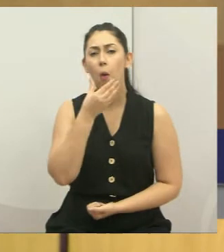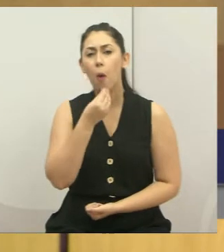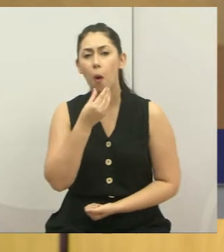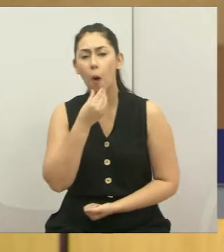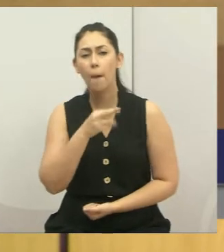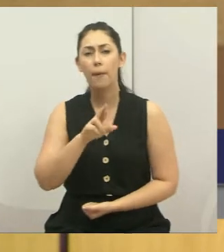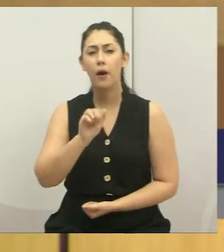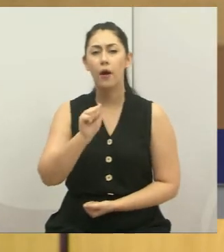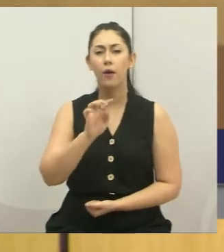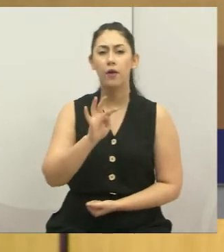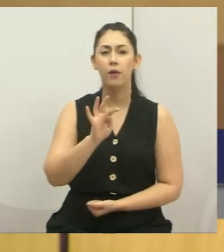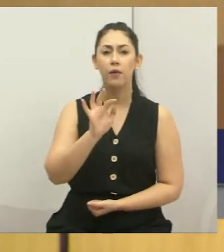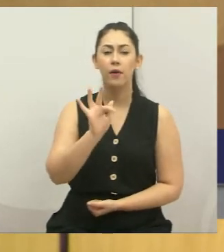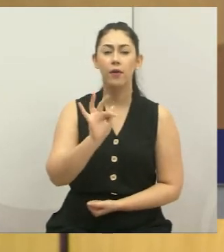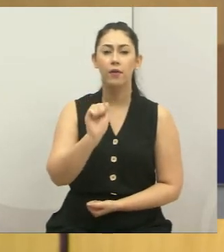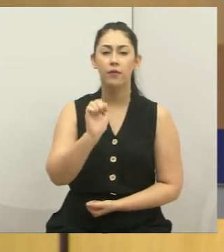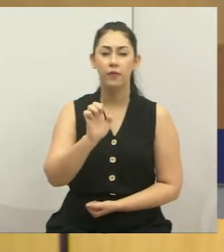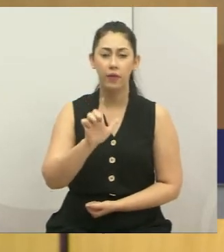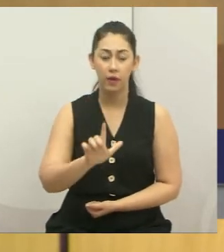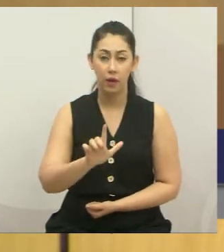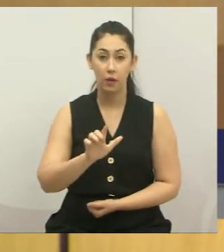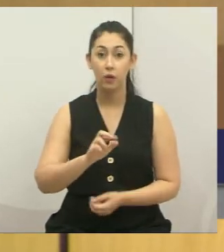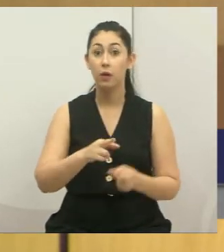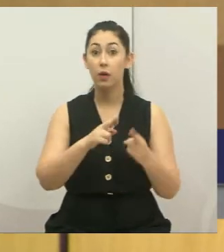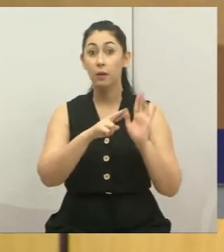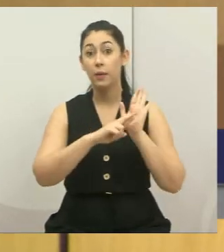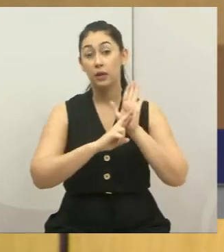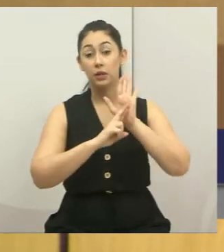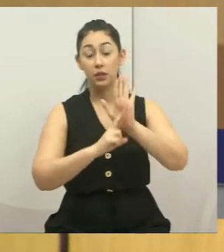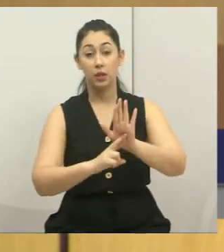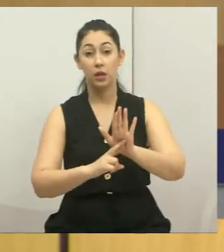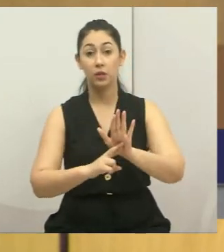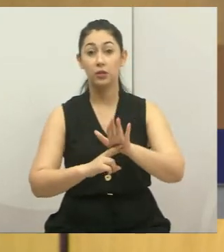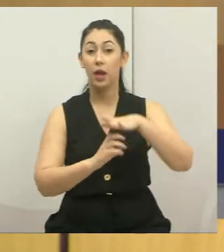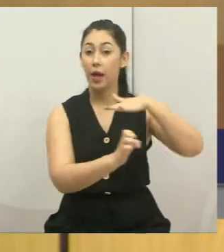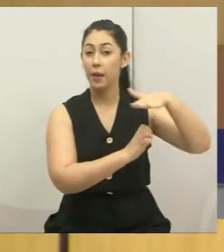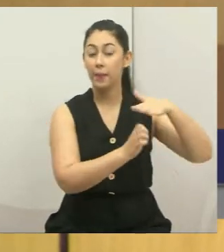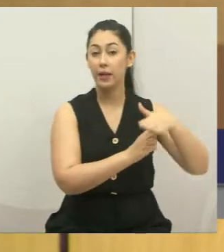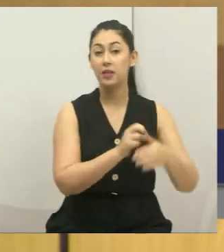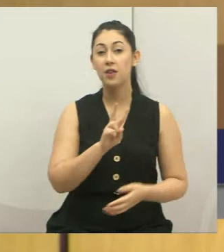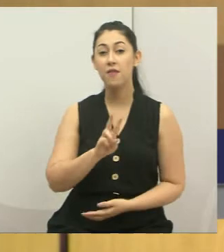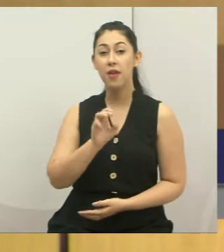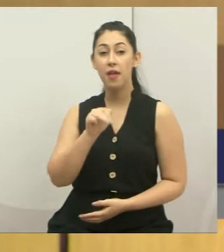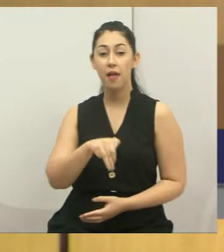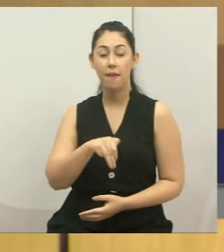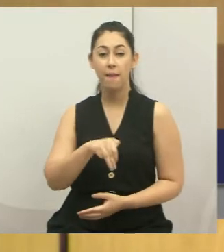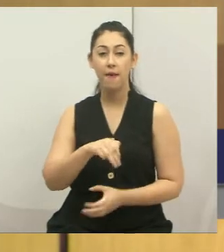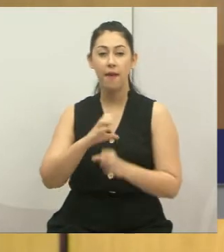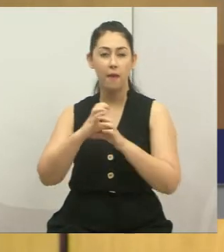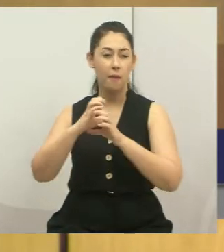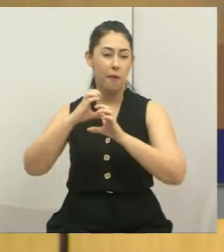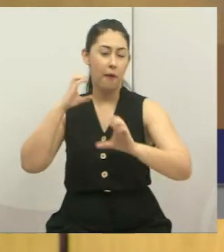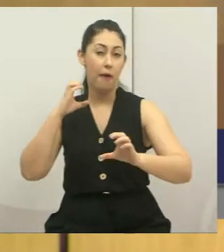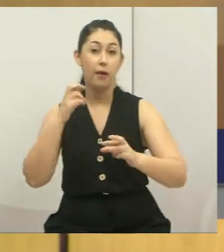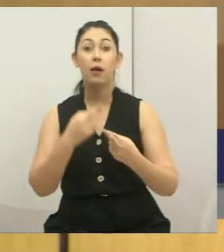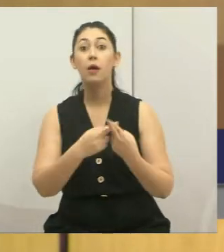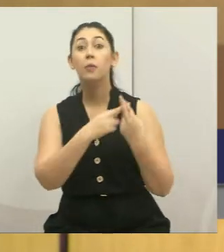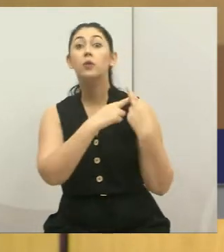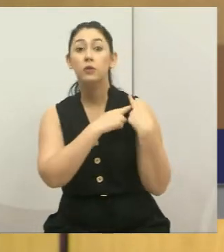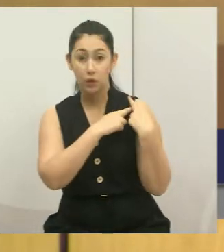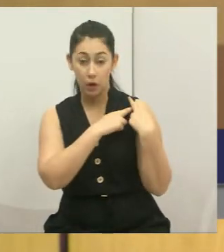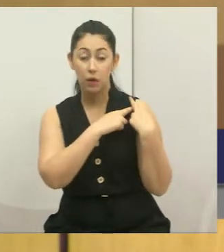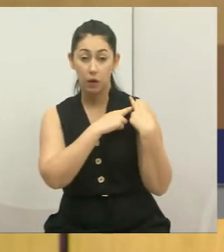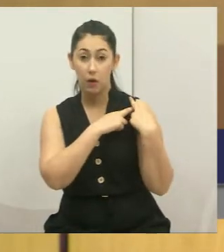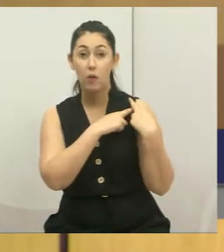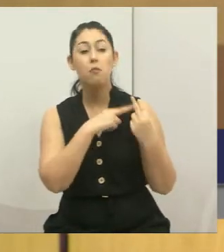Machado, que é o representante da empresa VM Engenharia, que é responsável pela revisão do